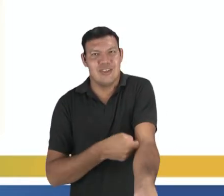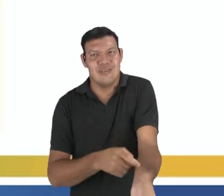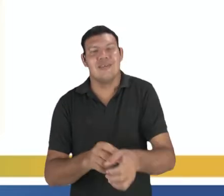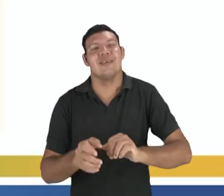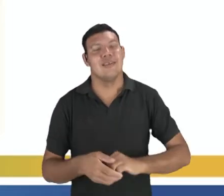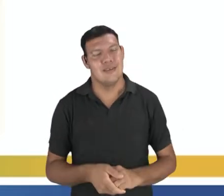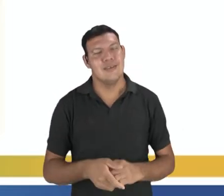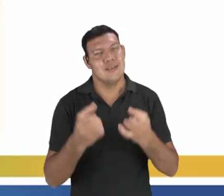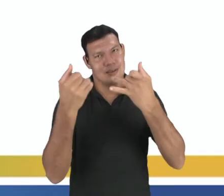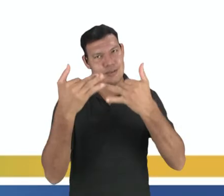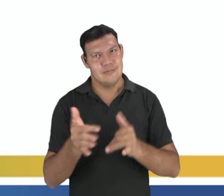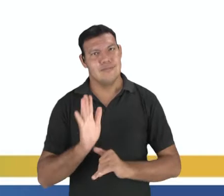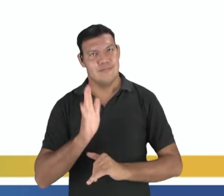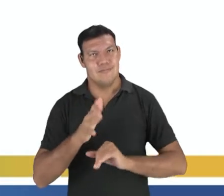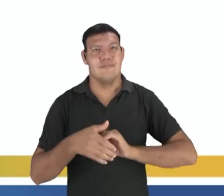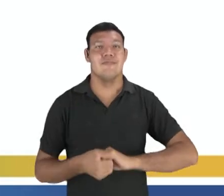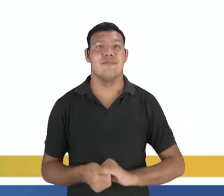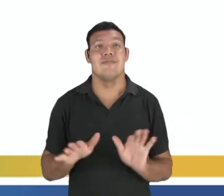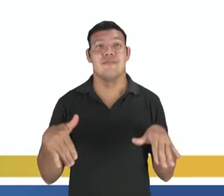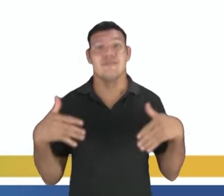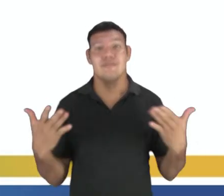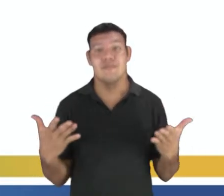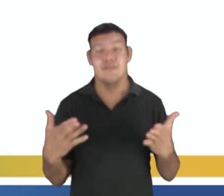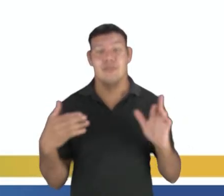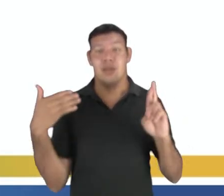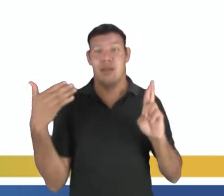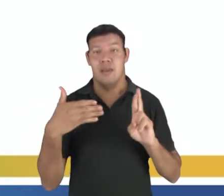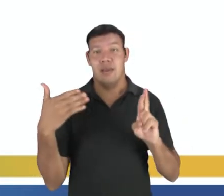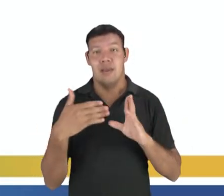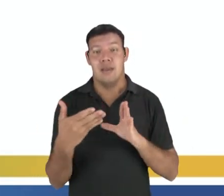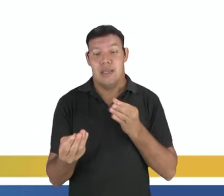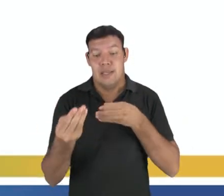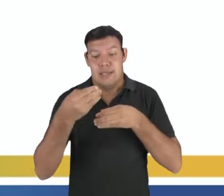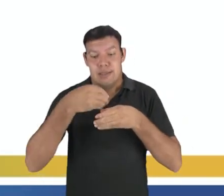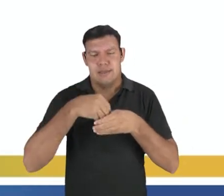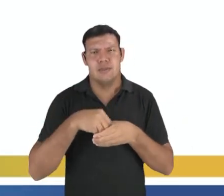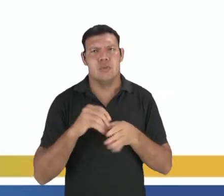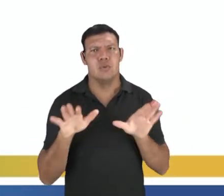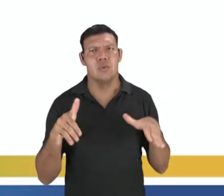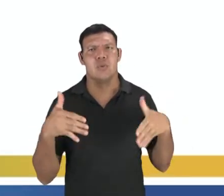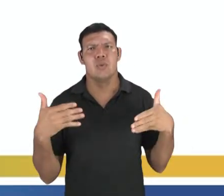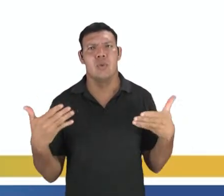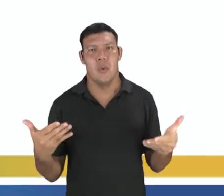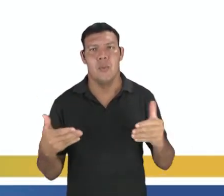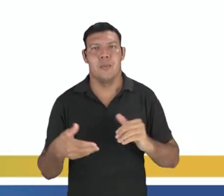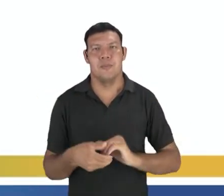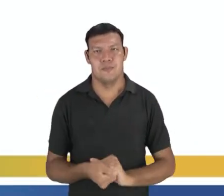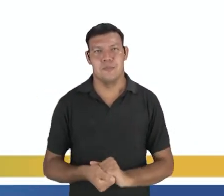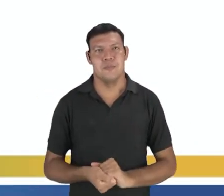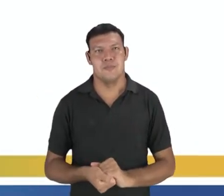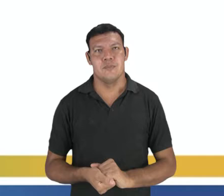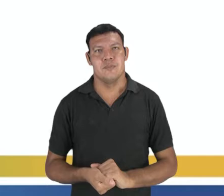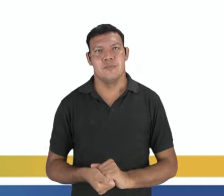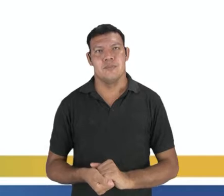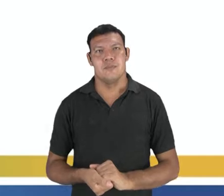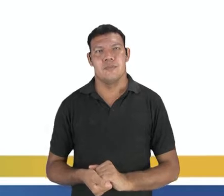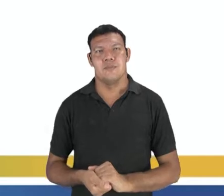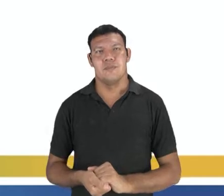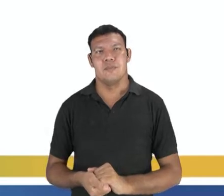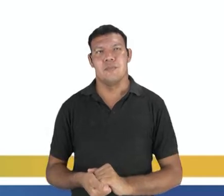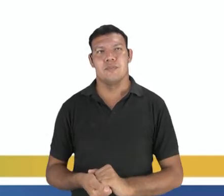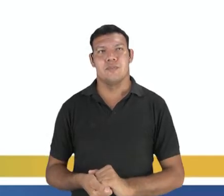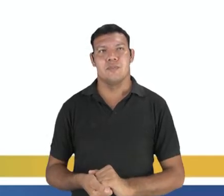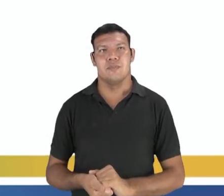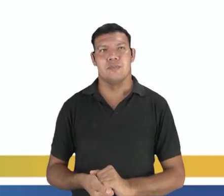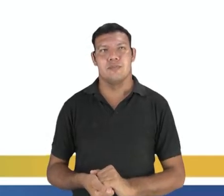como eu já comentei com vocês. E em relação aos órgãos internos, quais seriam os órgãos